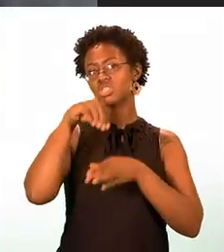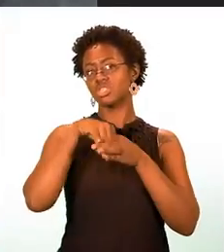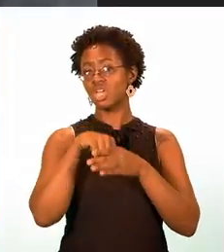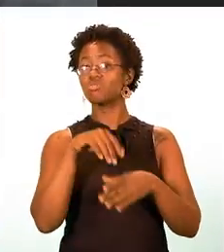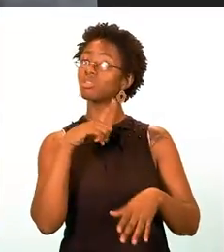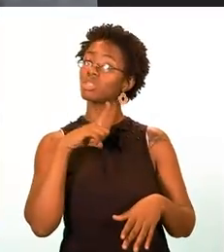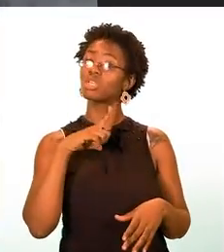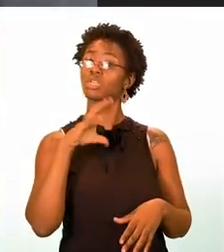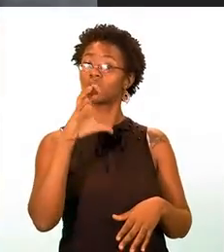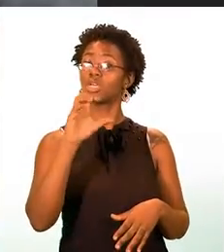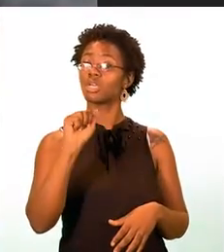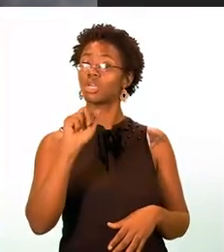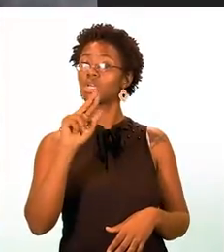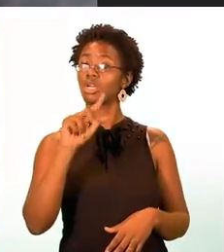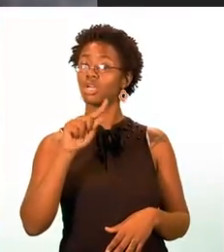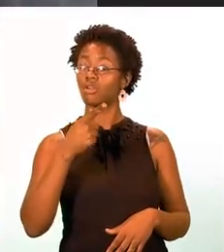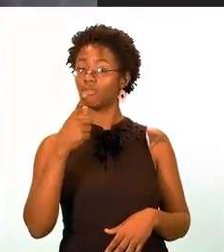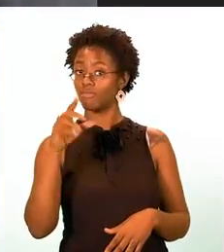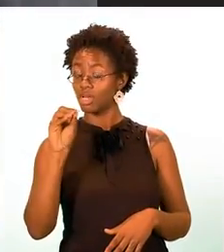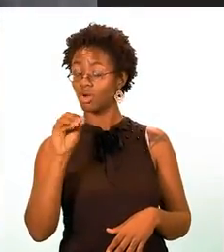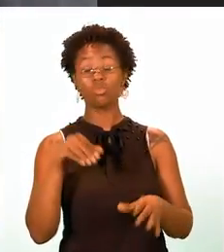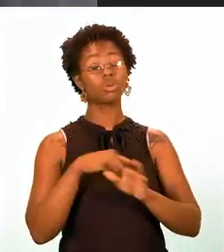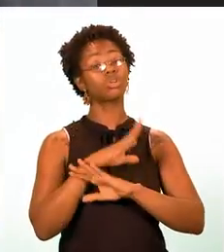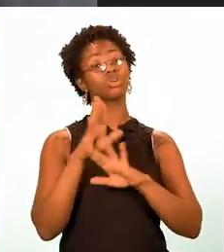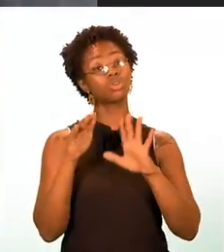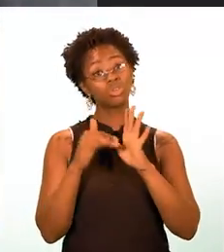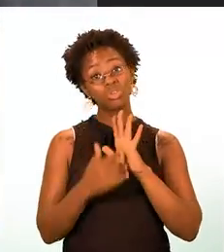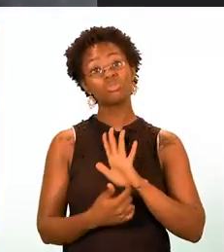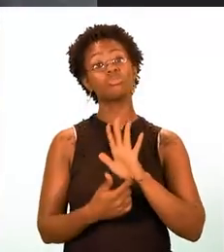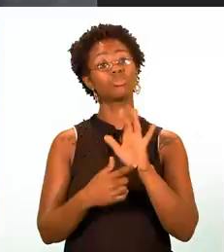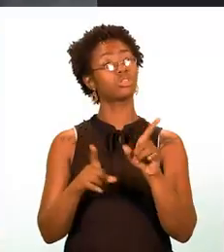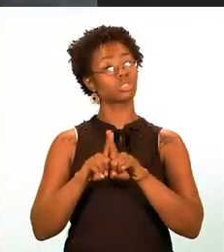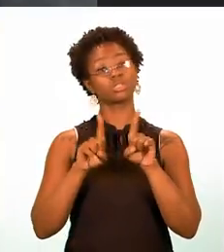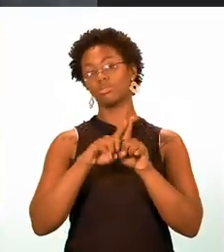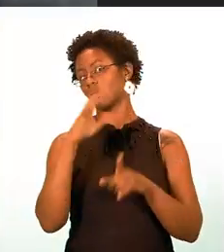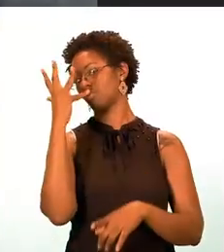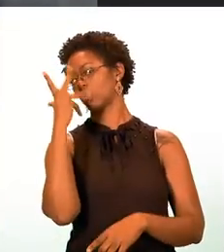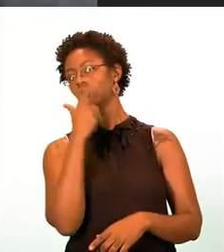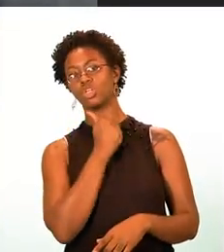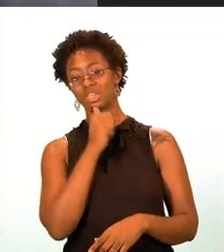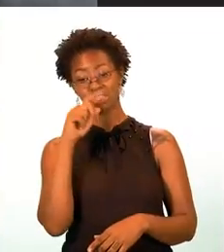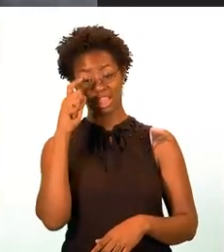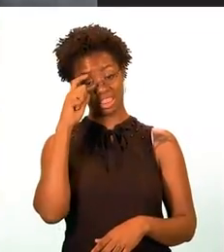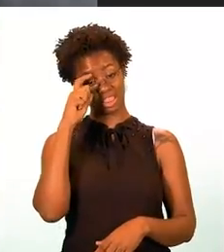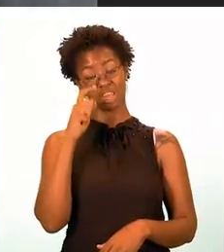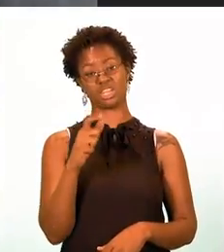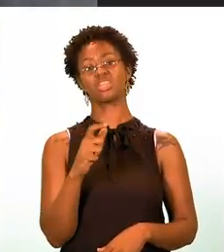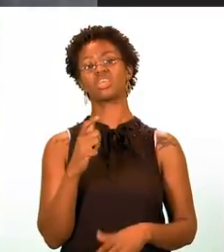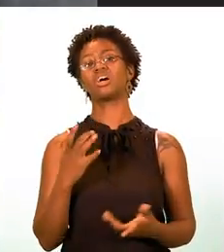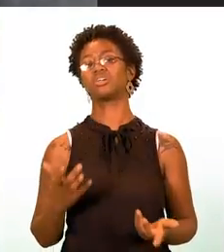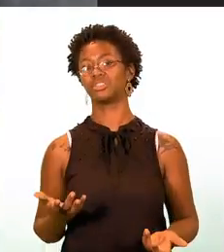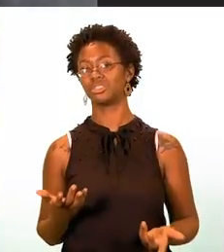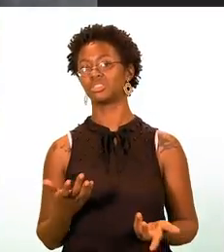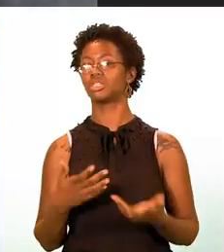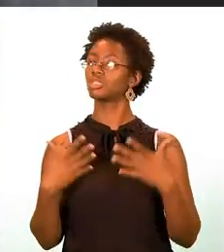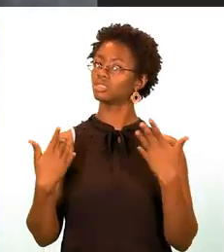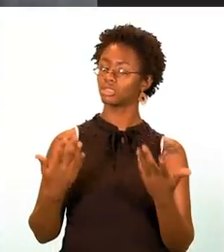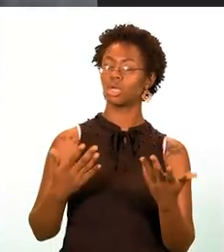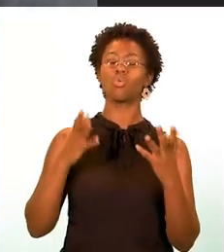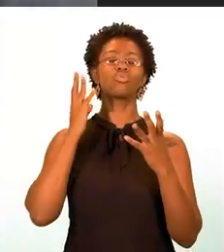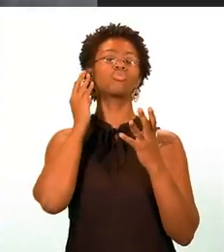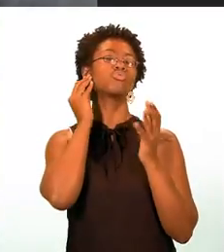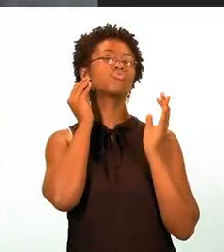que tem carvão lá dentro. E tudo isso faz com que a pedra também seja muito bonita, que ela seja interessante. Então,